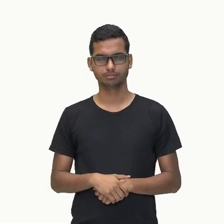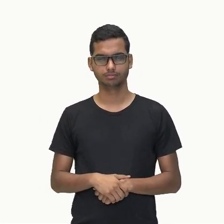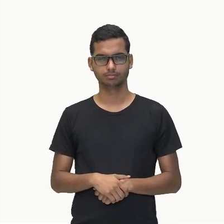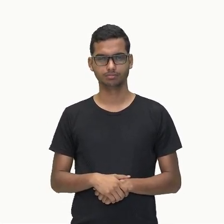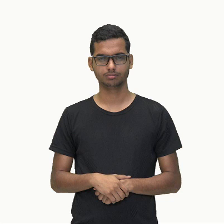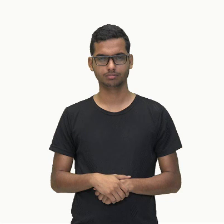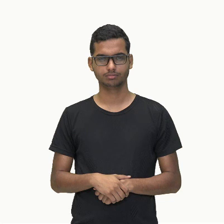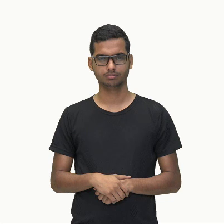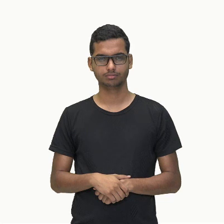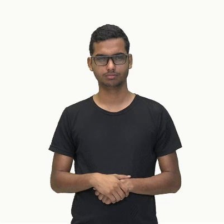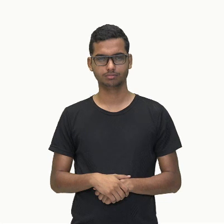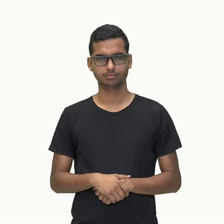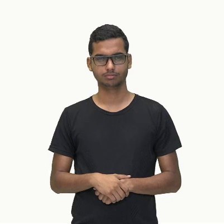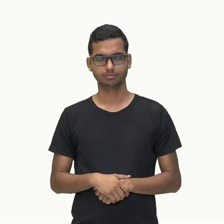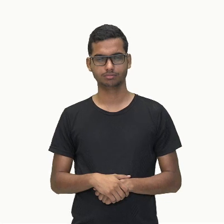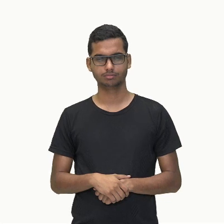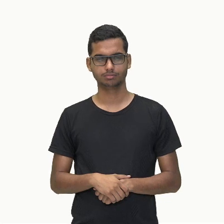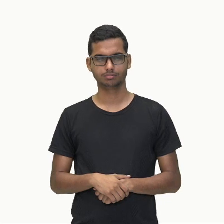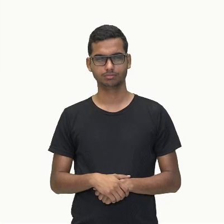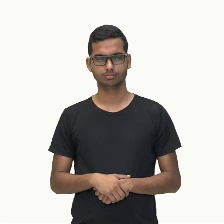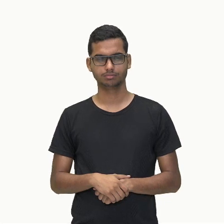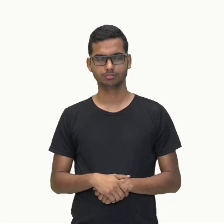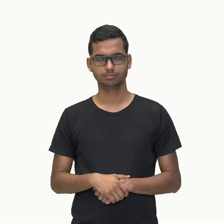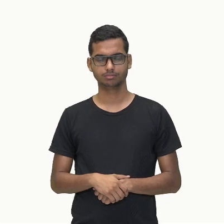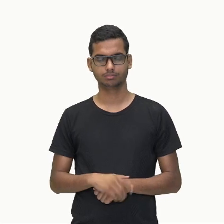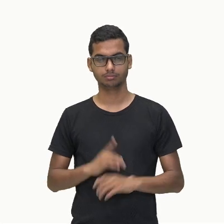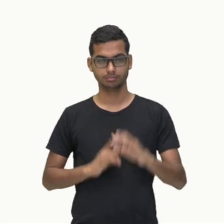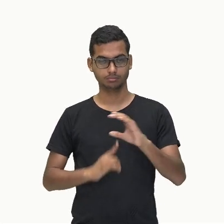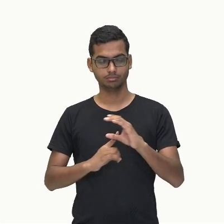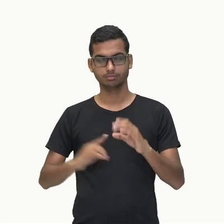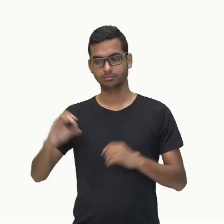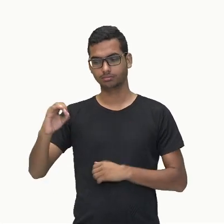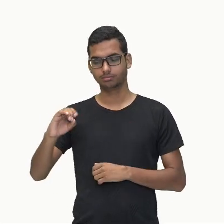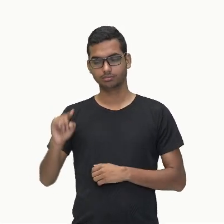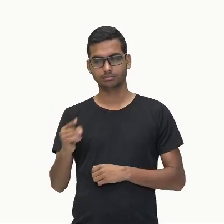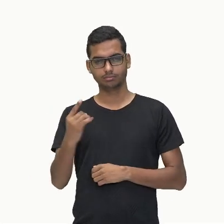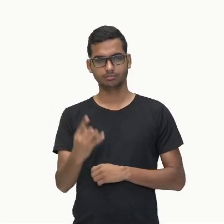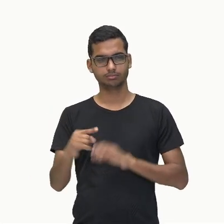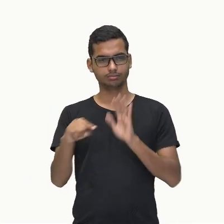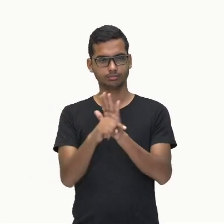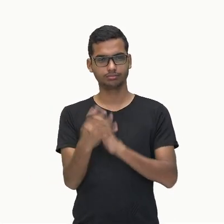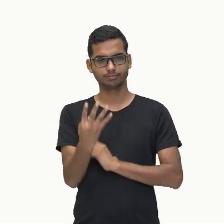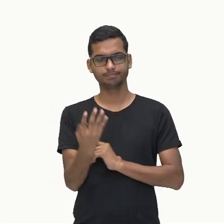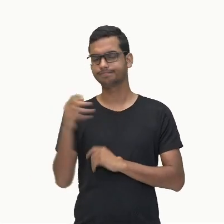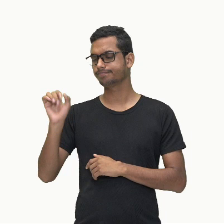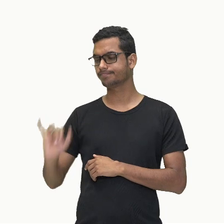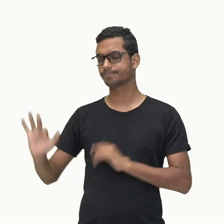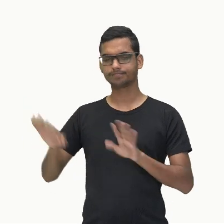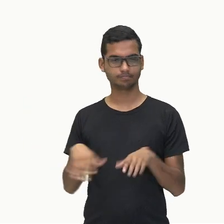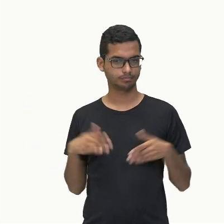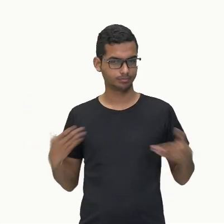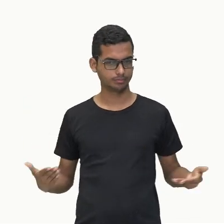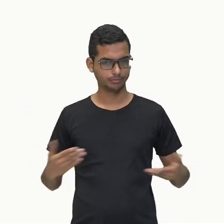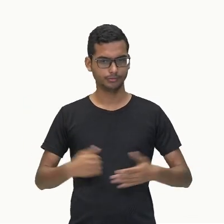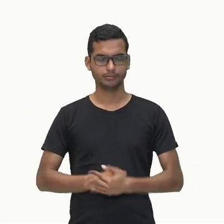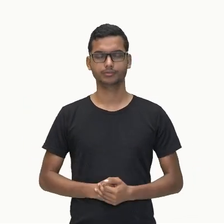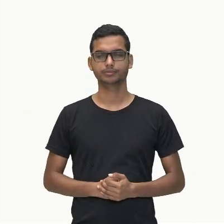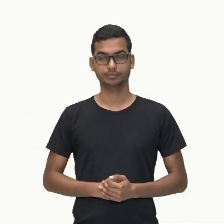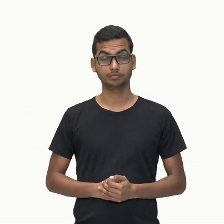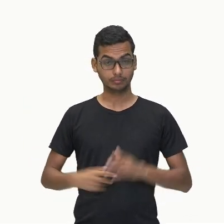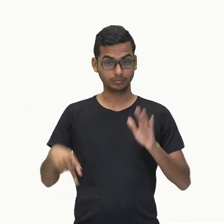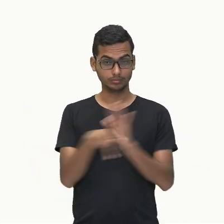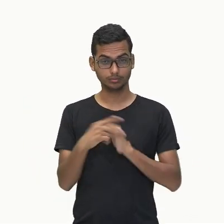né? 0 e menos 4. E qual é a imagem? A imagem são